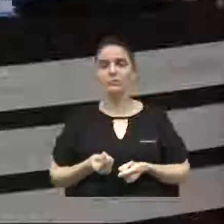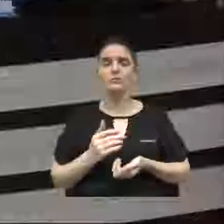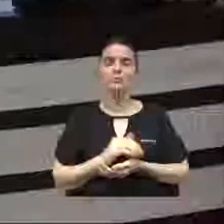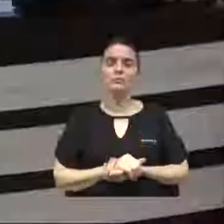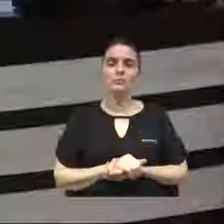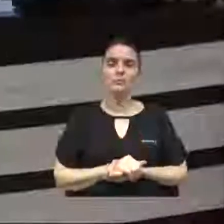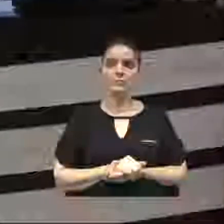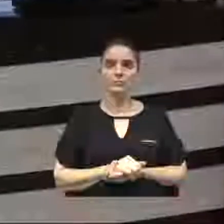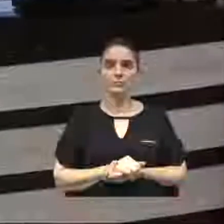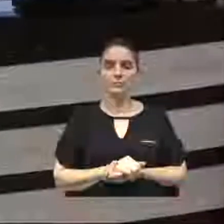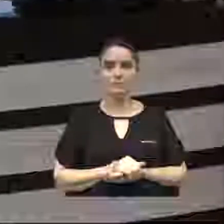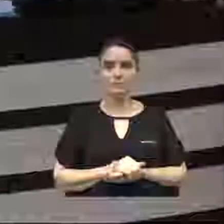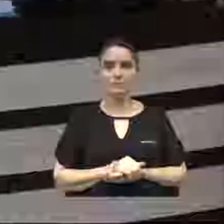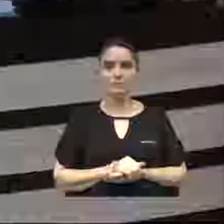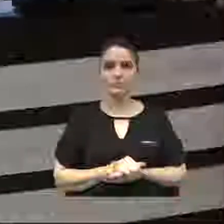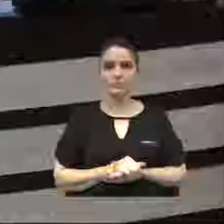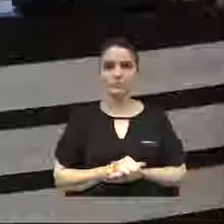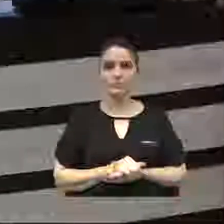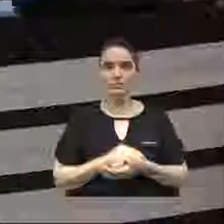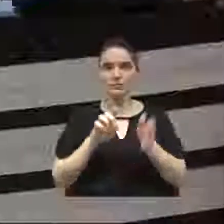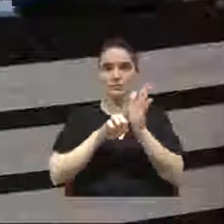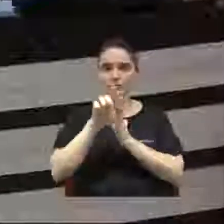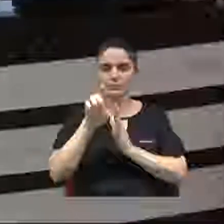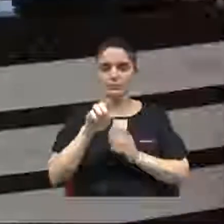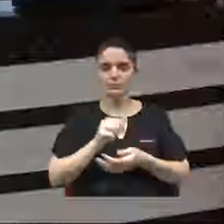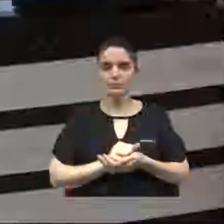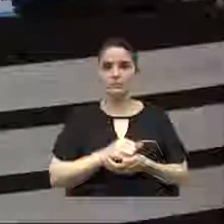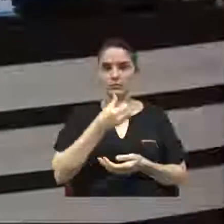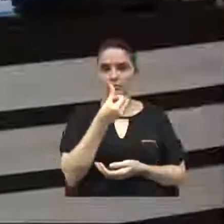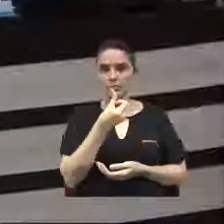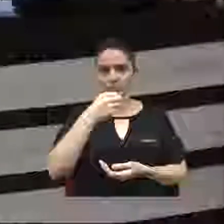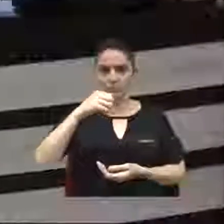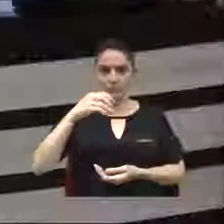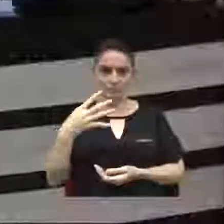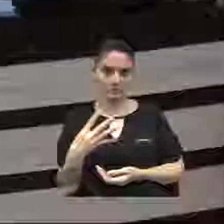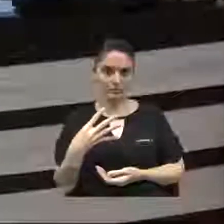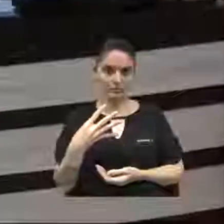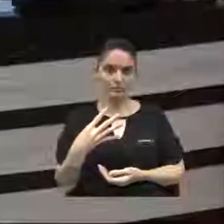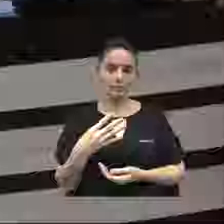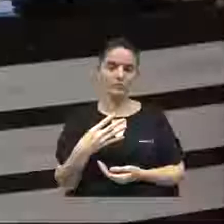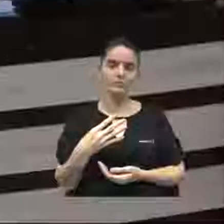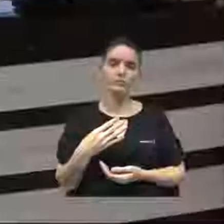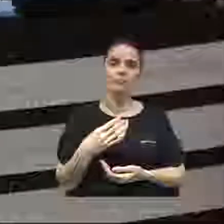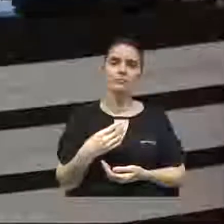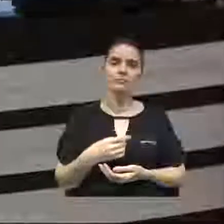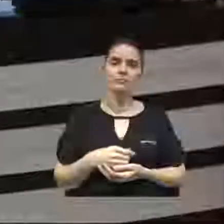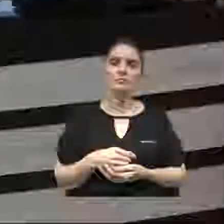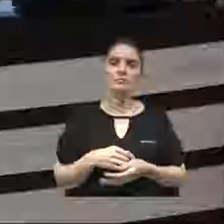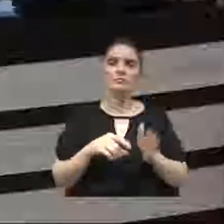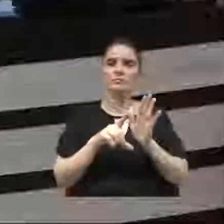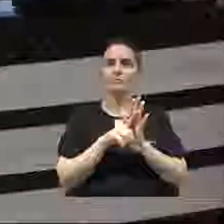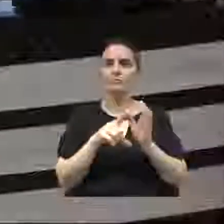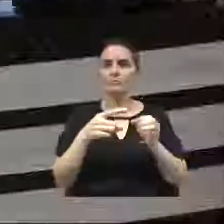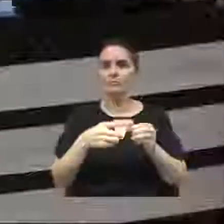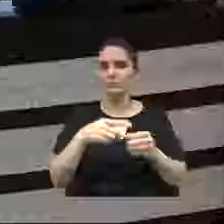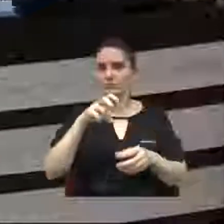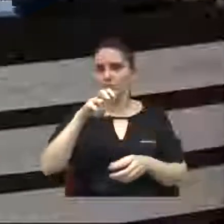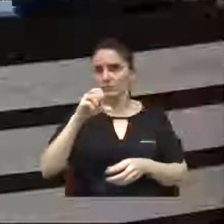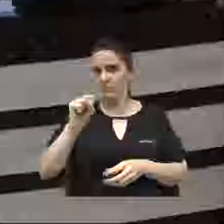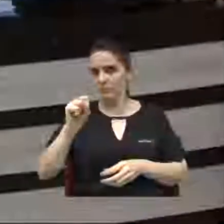secretária. Requerimento 694. Requer informações ao Poder Executivo sobre a Lei Municipal